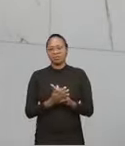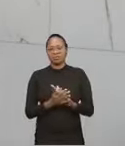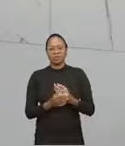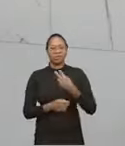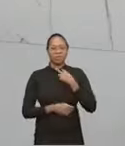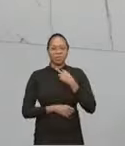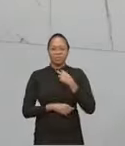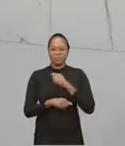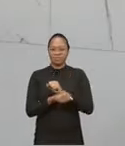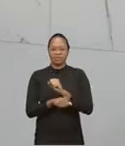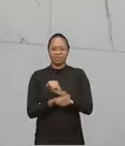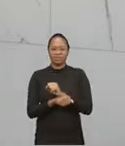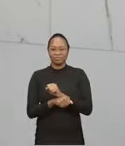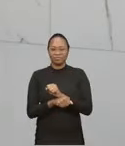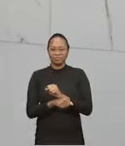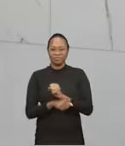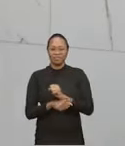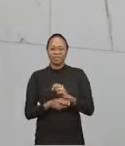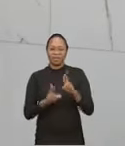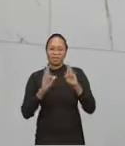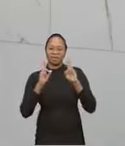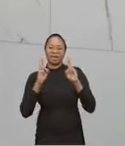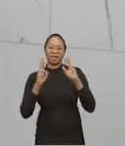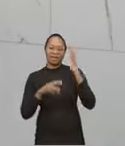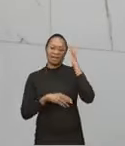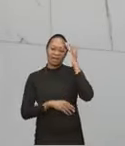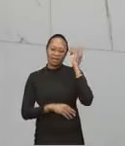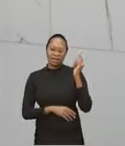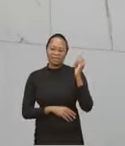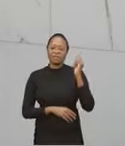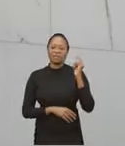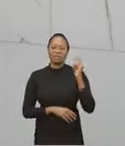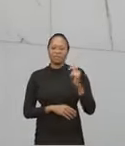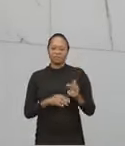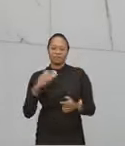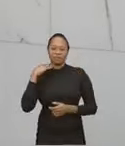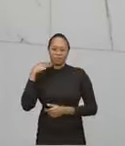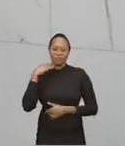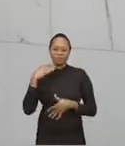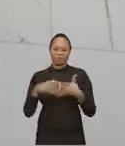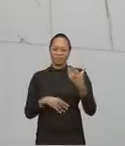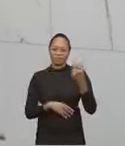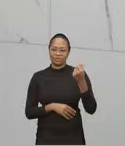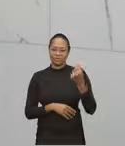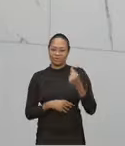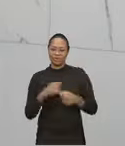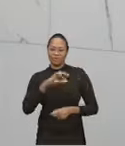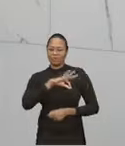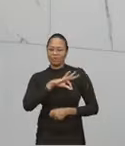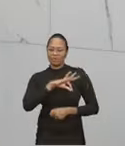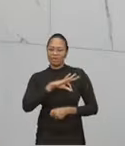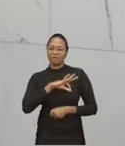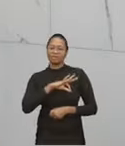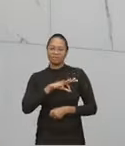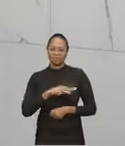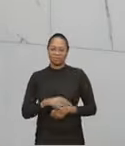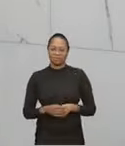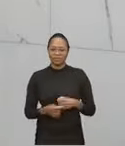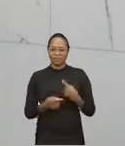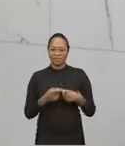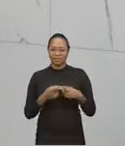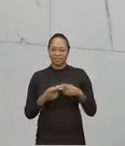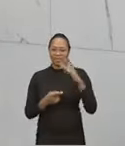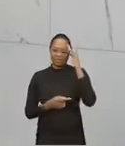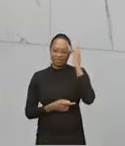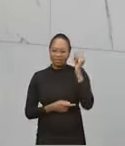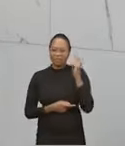tempo. Mas eu espero que o dinheiro amanhã esteja na conta desses enfermeiros, médicos e todos os funcionários que estão lá na UPA, até mais que amanhã é